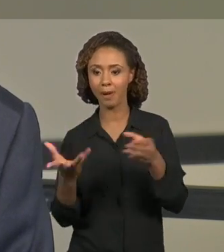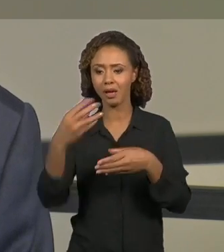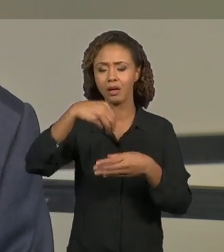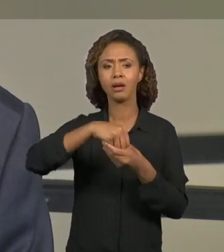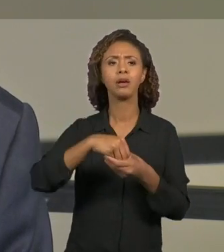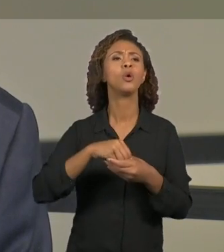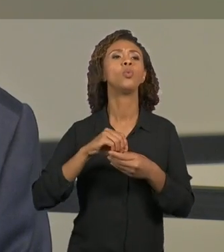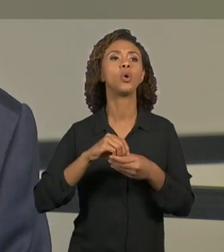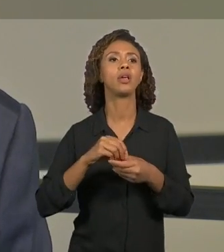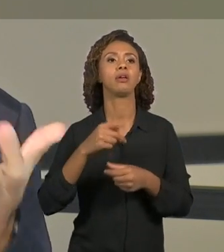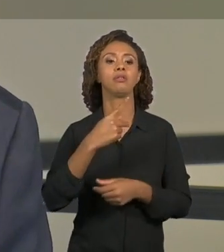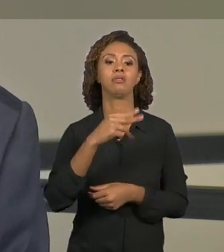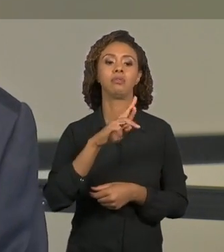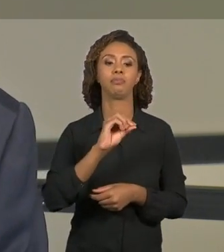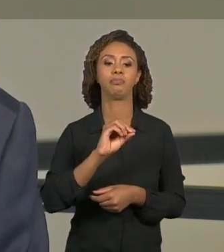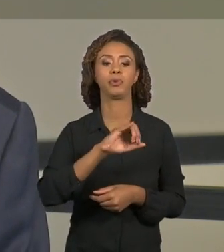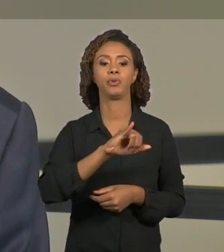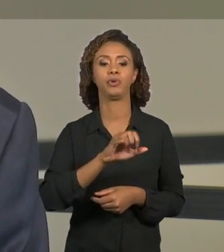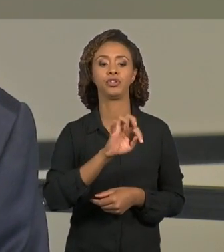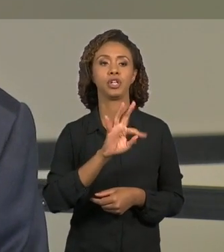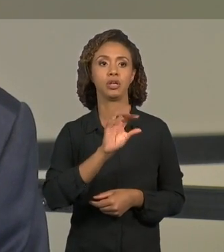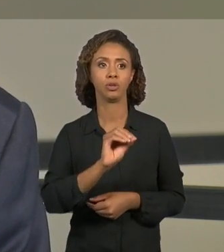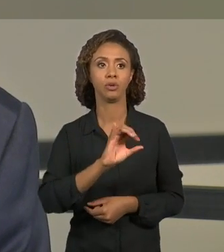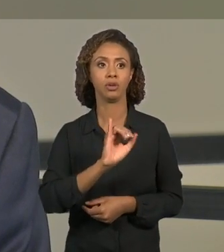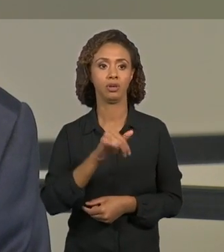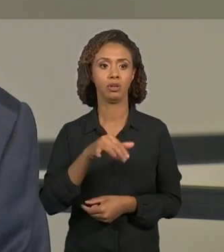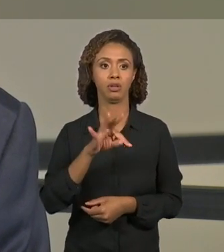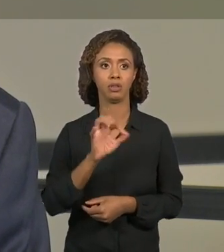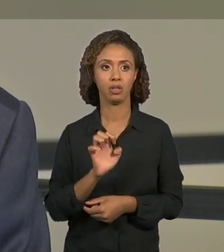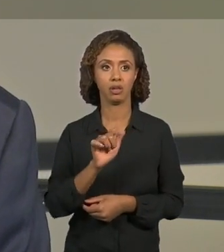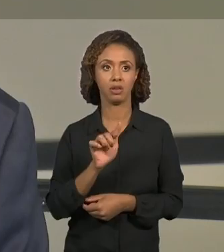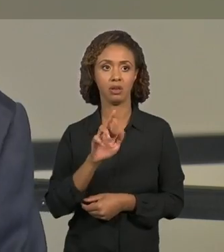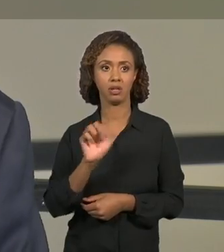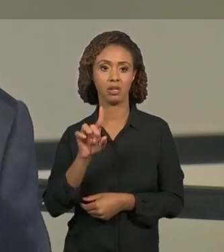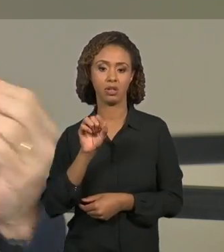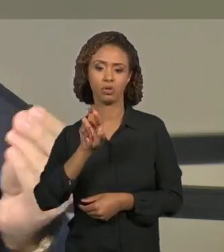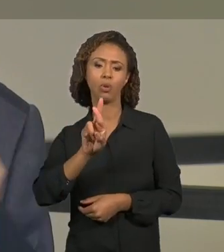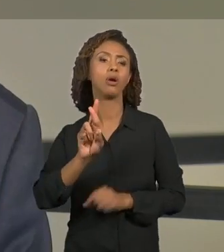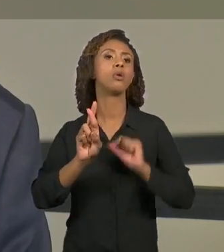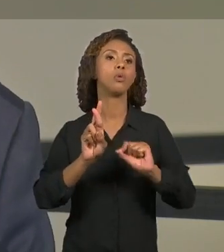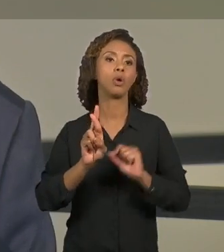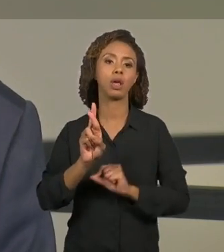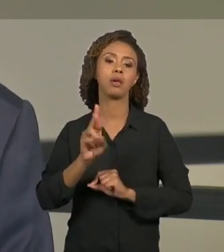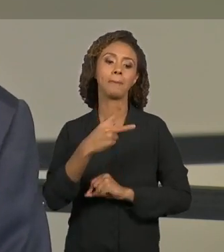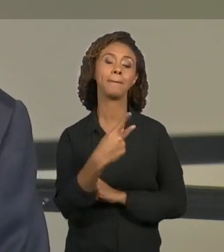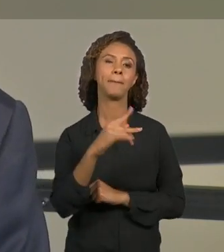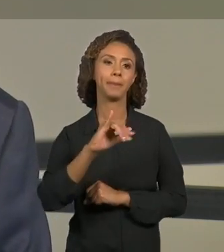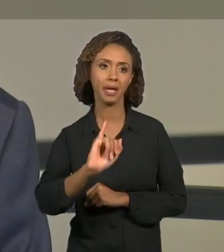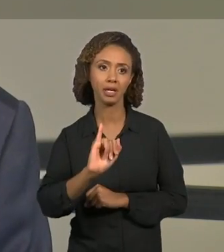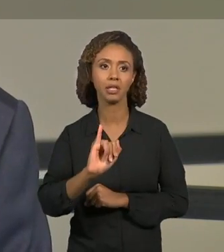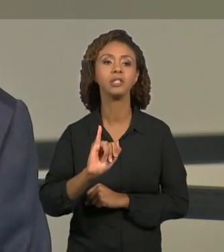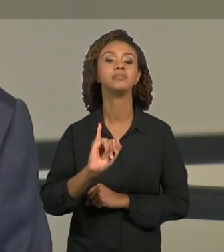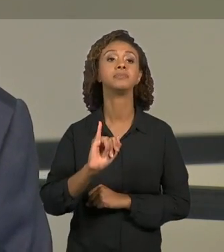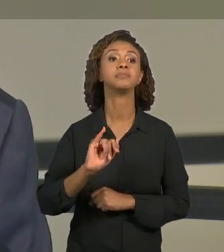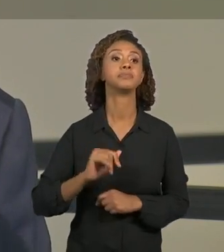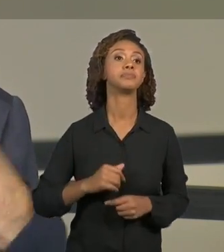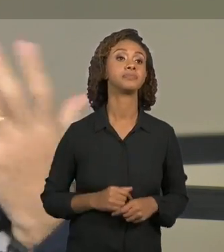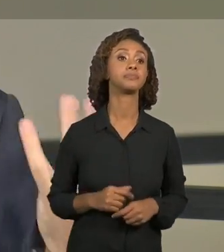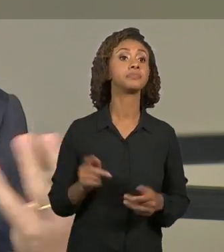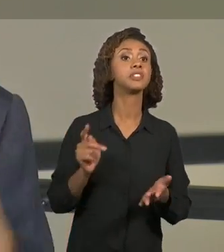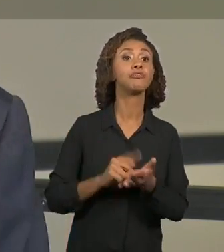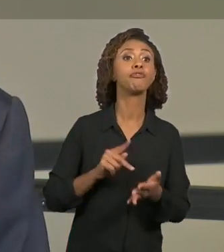é um módulo que vai discutir de uma forma integrada né é um conjunto de relacionamento entre todos os outros modos né